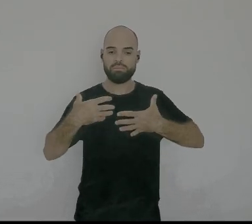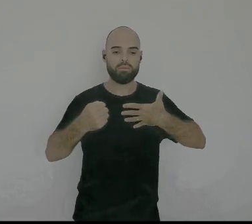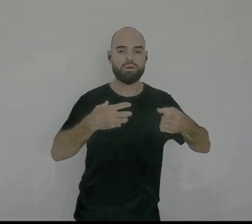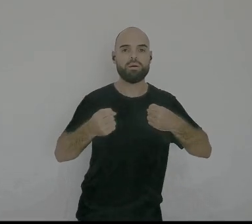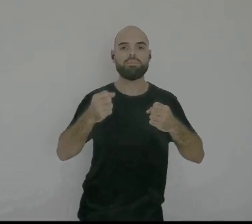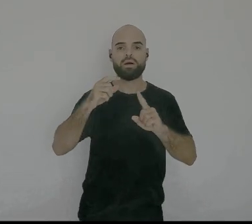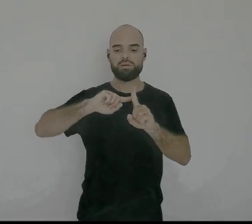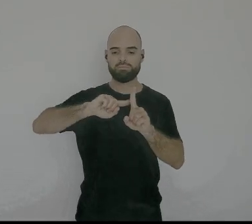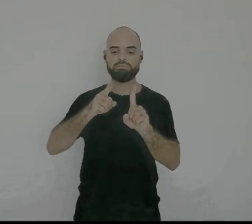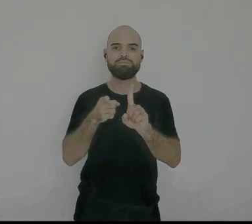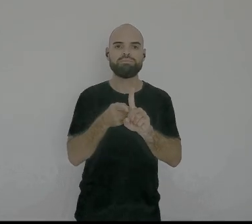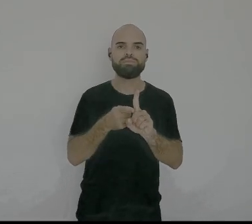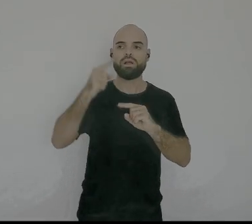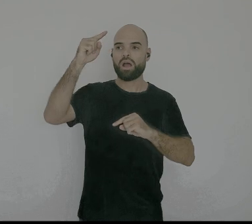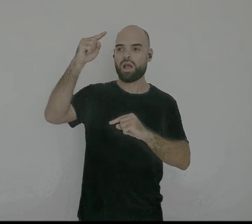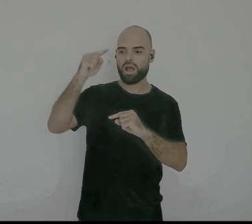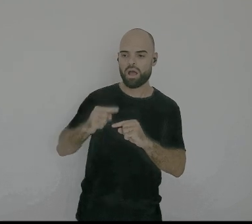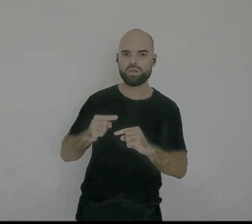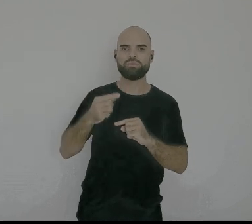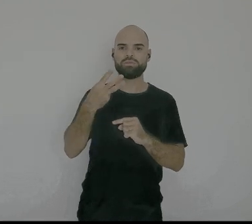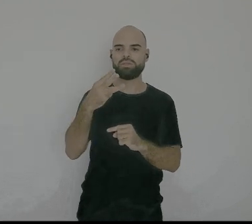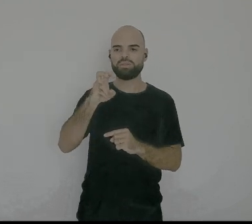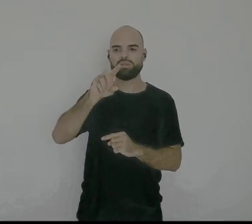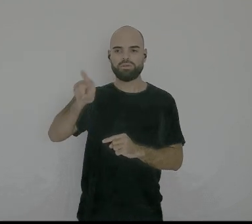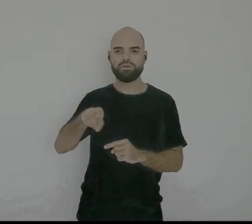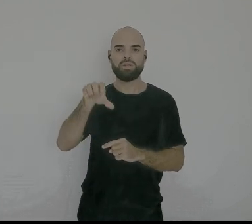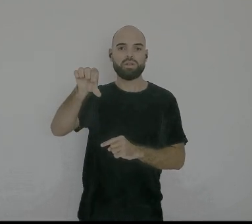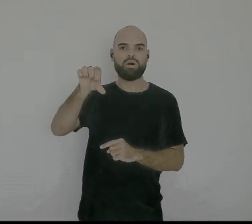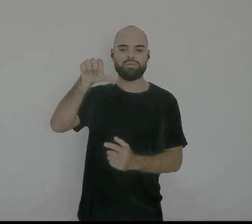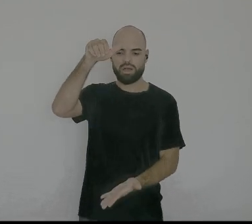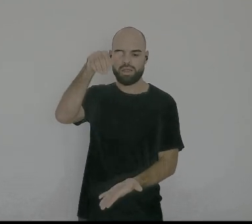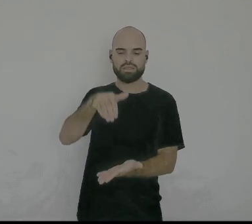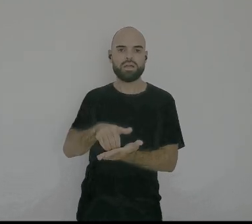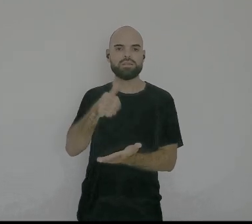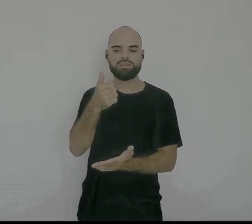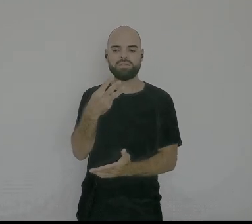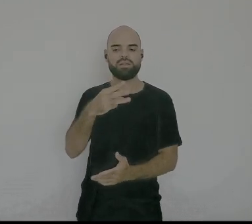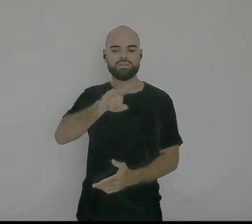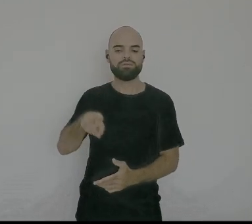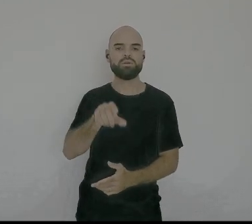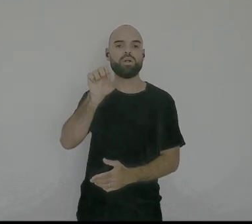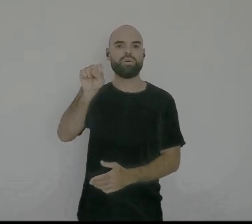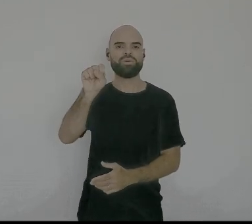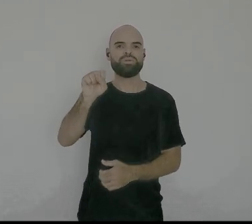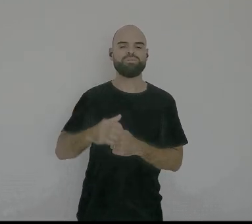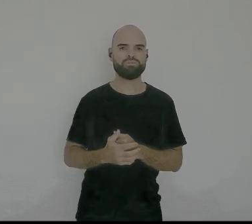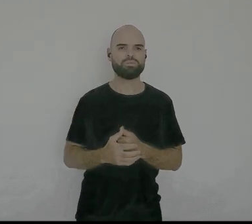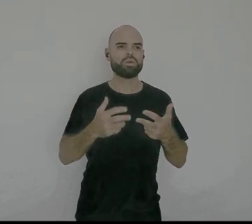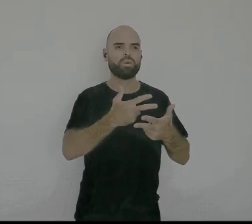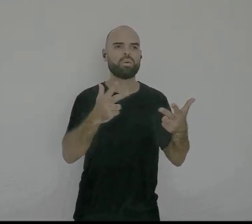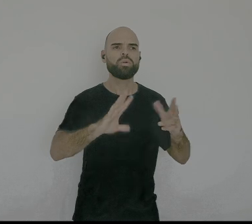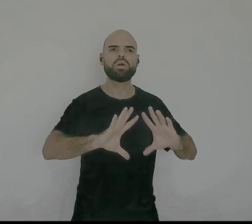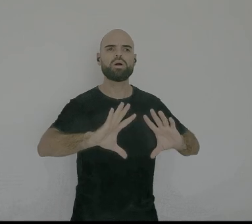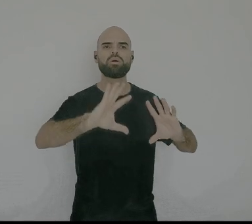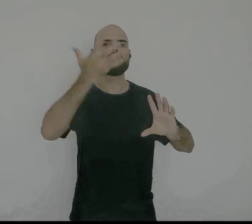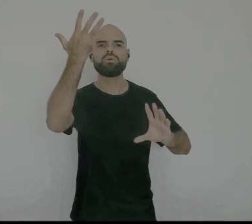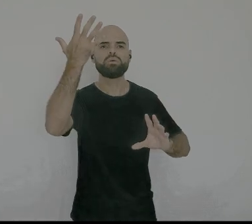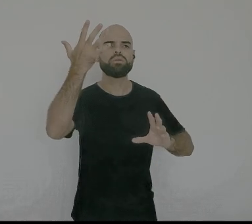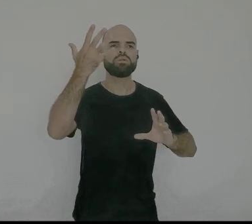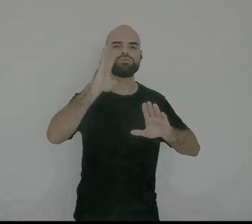70,8%. As doenças transmissíveis maternas, neonatais e nutricionais caem 35,9%